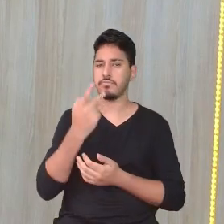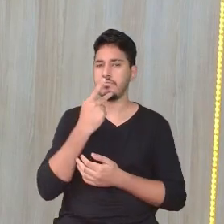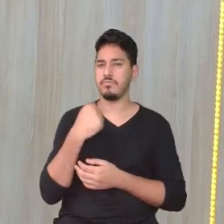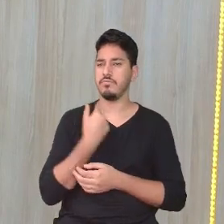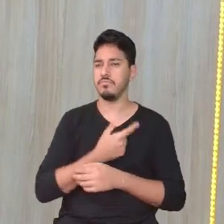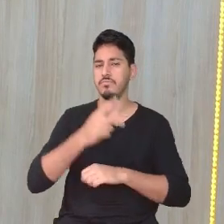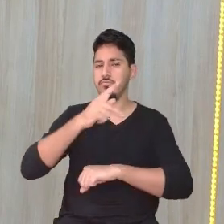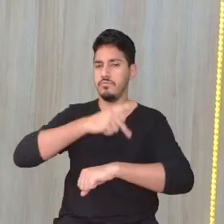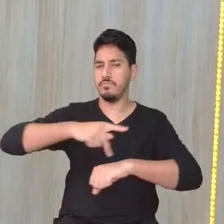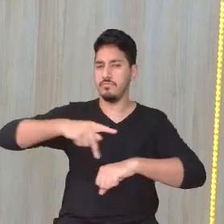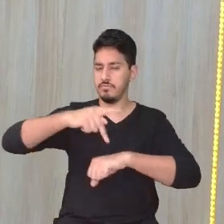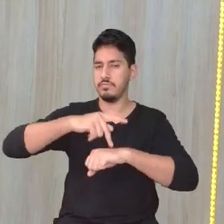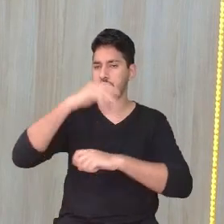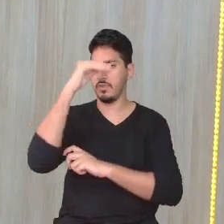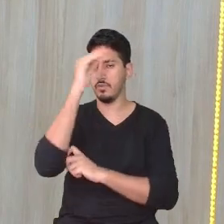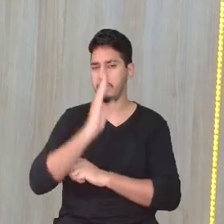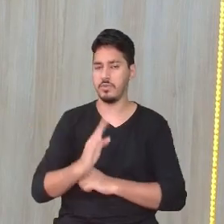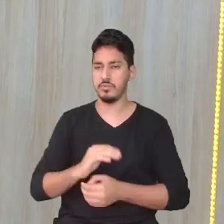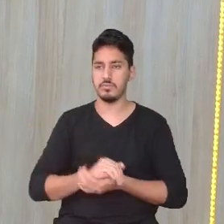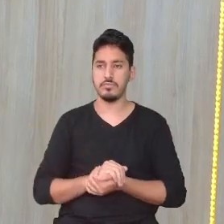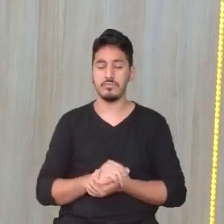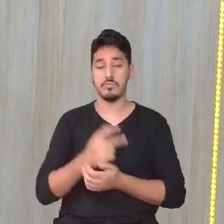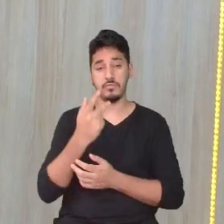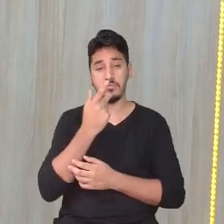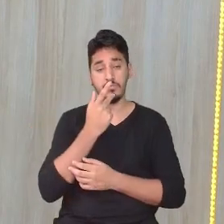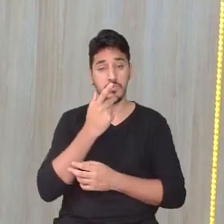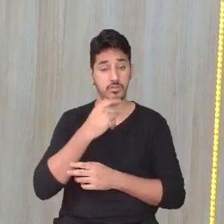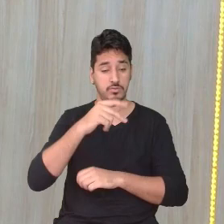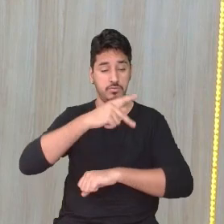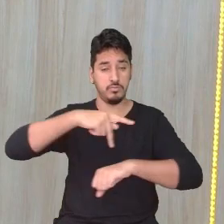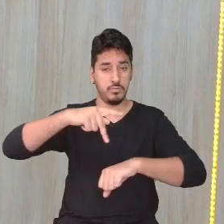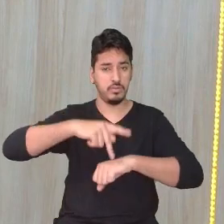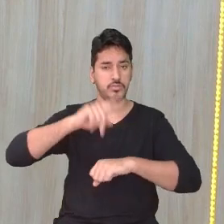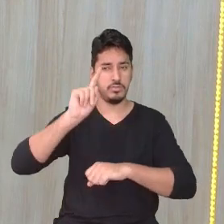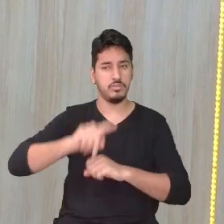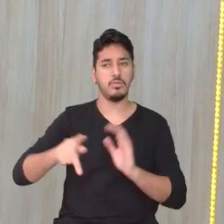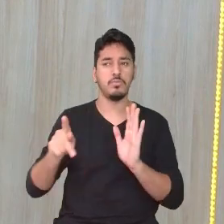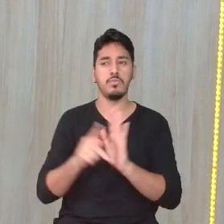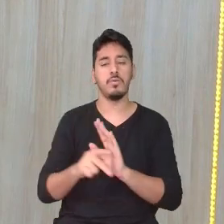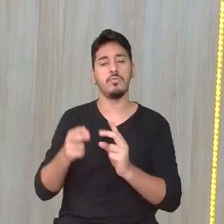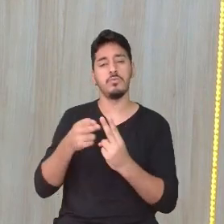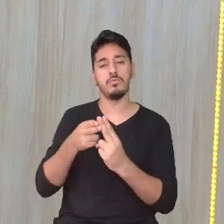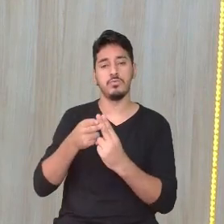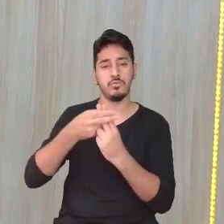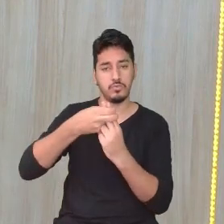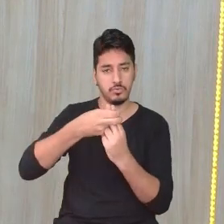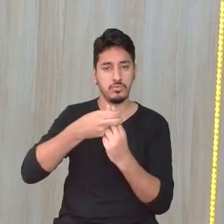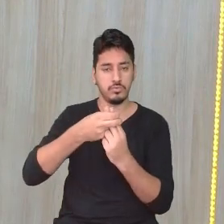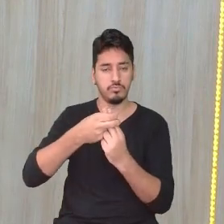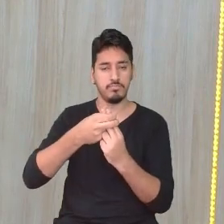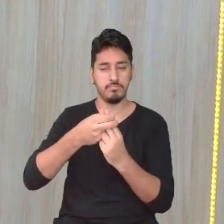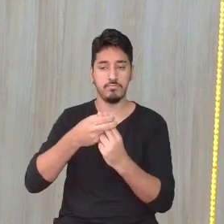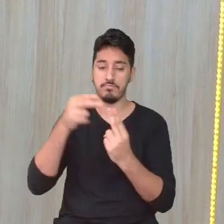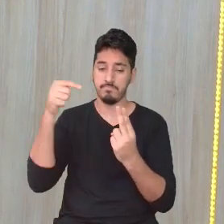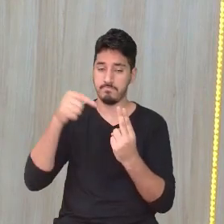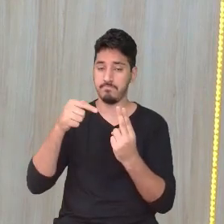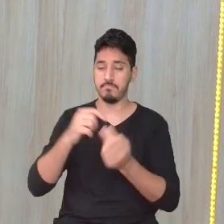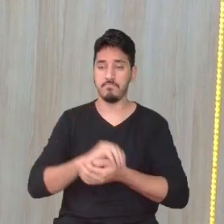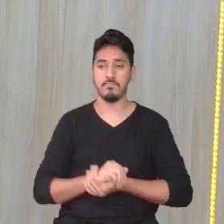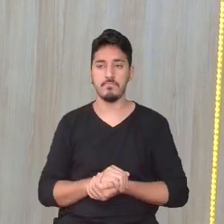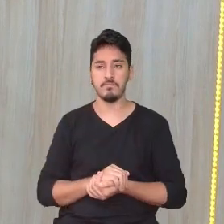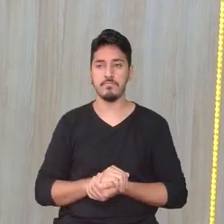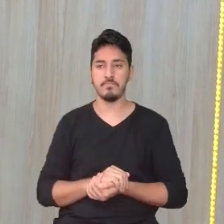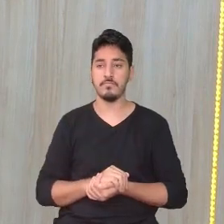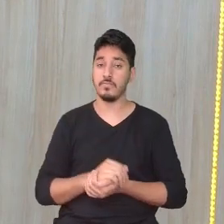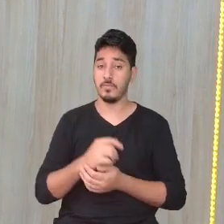nosso país, do Brasil e a saúde mental. Falar do nosso país em saúde é falar no Sistema Único de Saúde, é falar no SUS, certo?